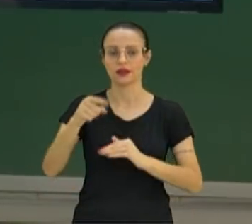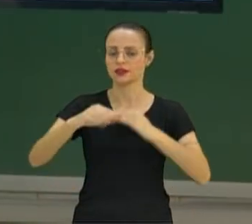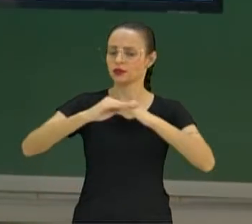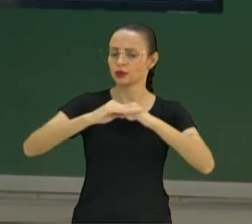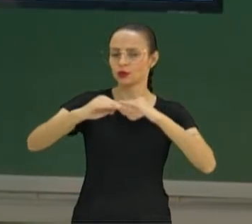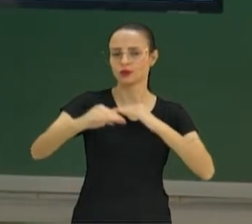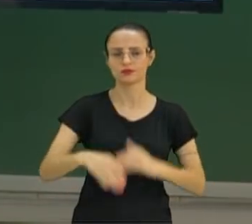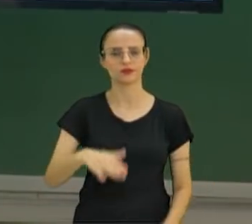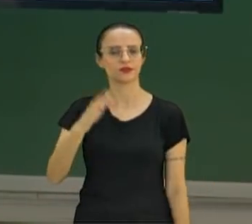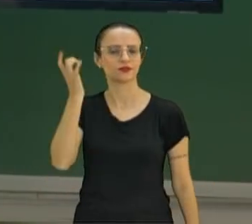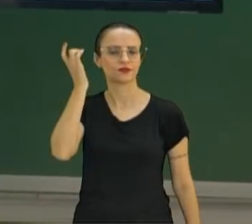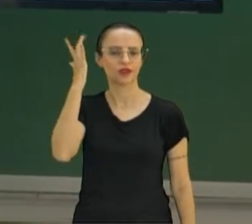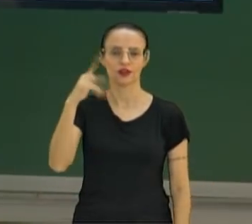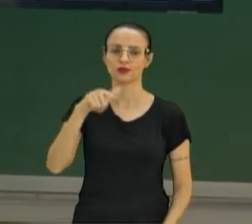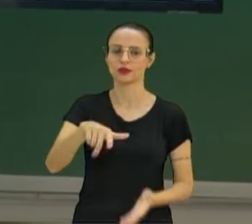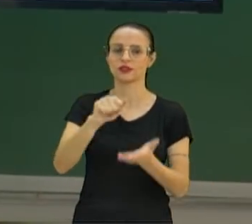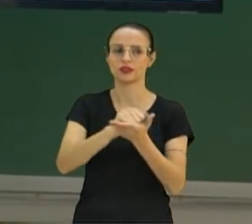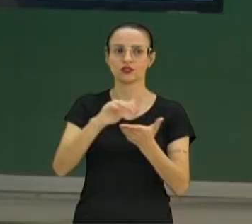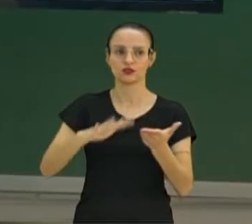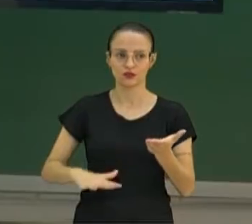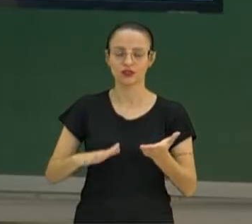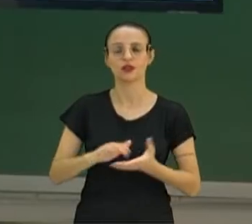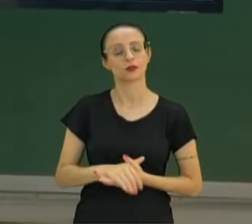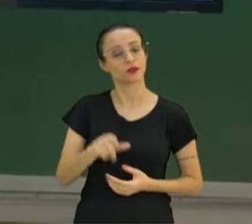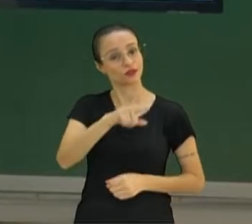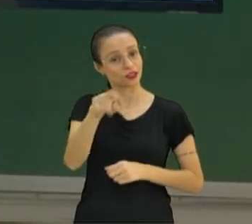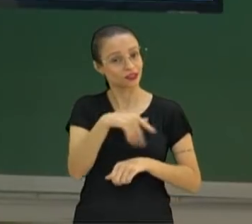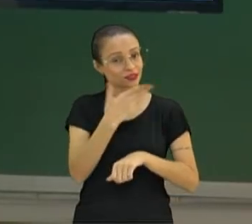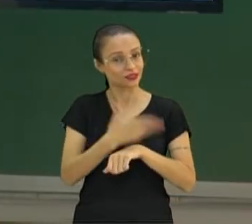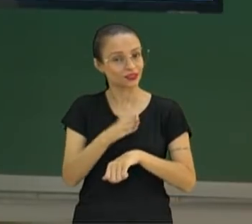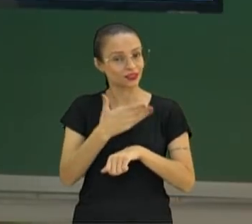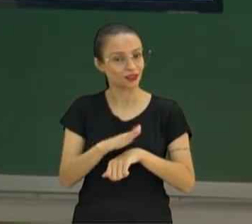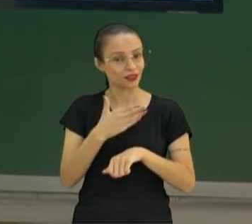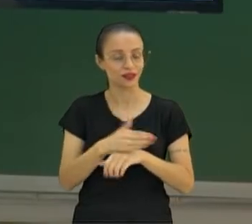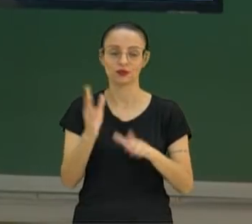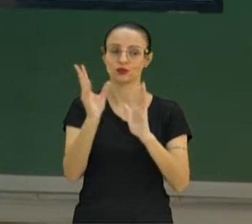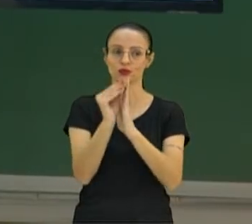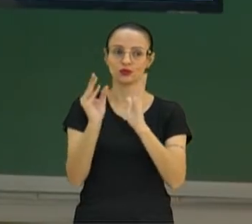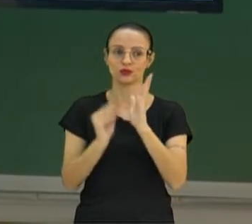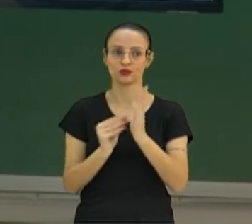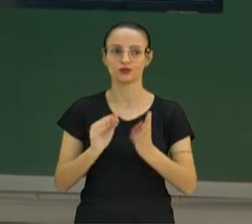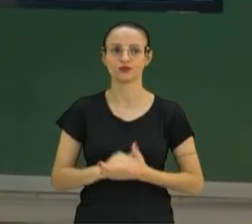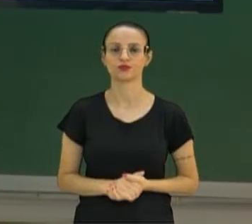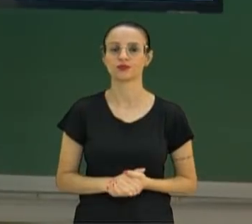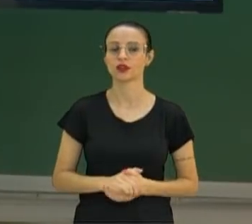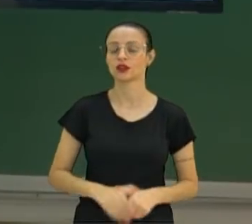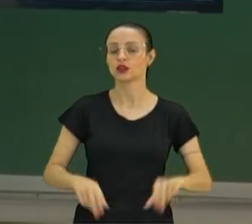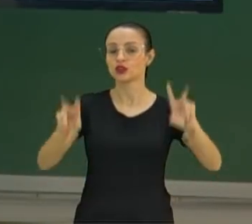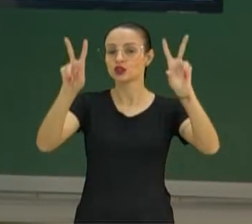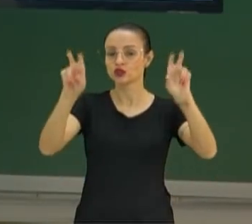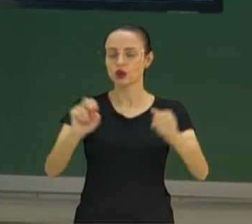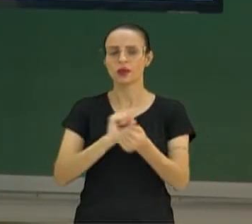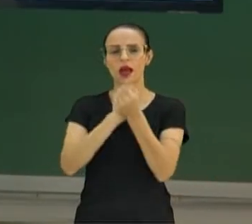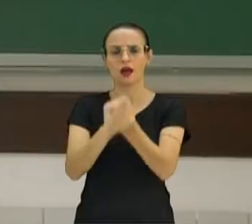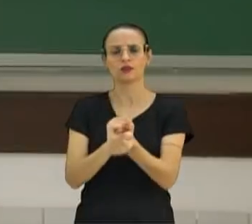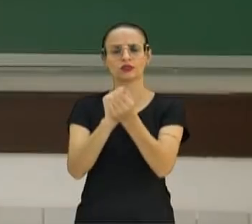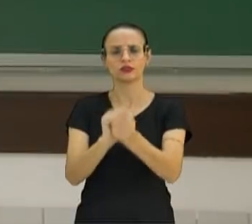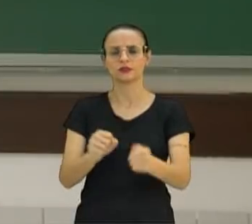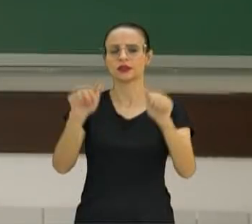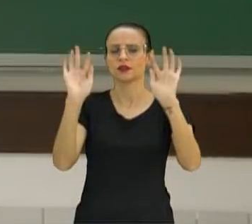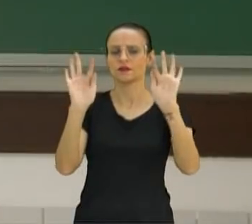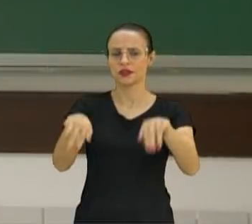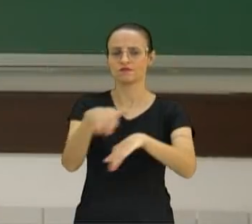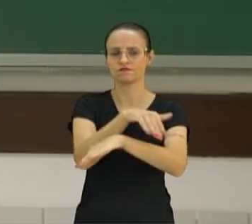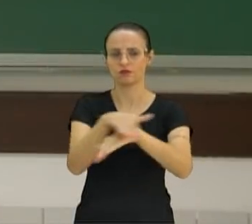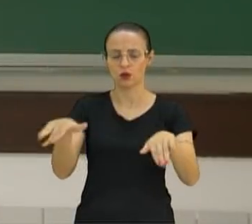Bem tranquilo, exercício aí da Cisgran Rio para a gente treinar o nosso conteúdo. Gente, sobre o abolicionismo. Então, o